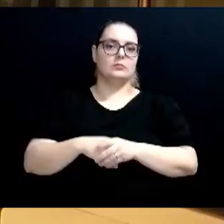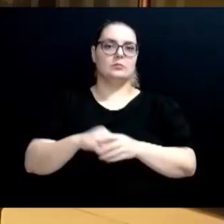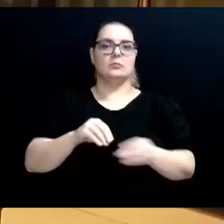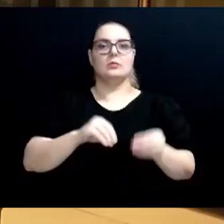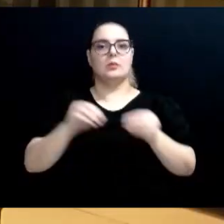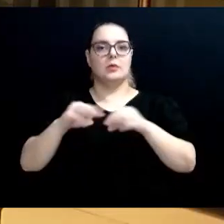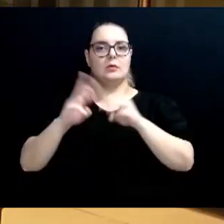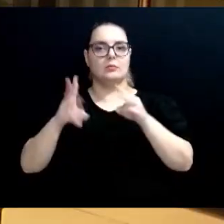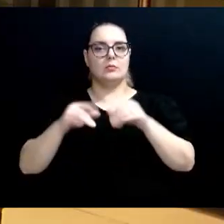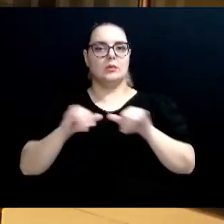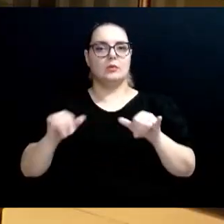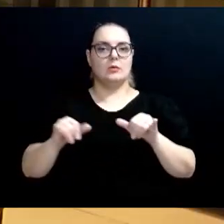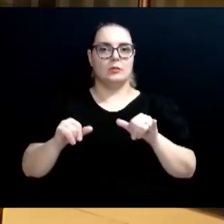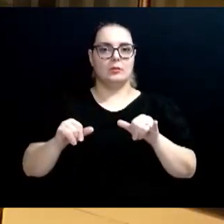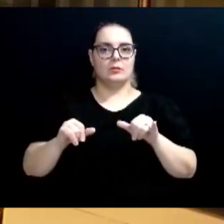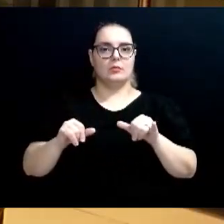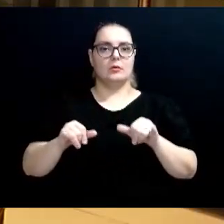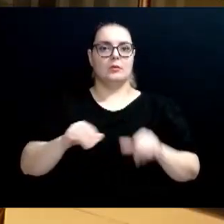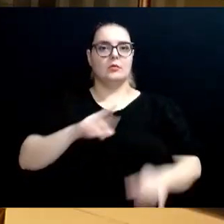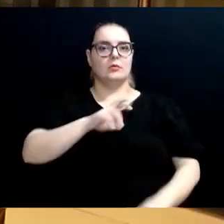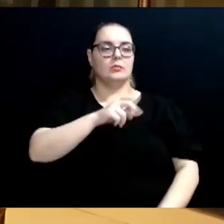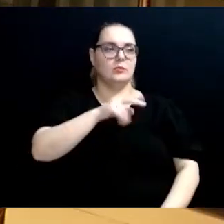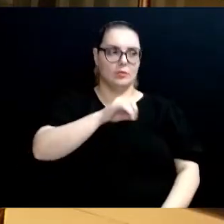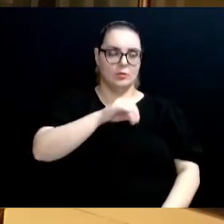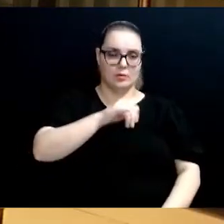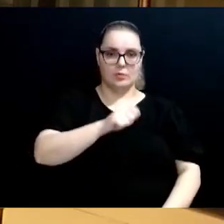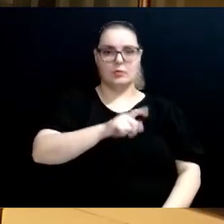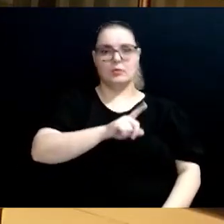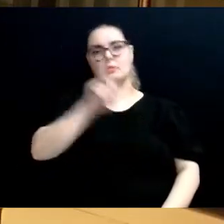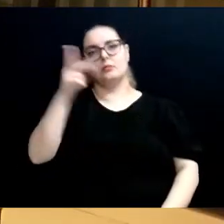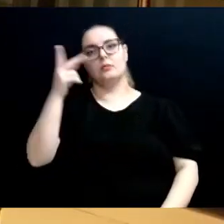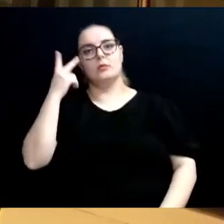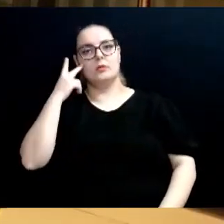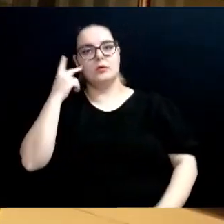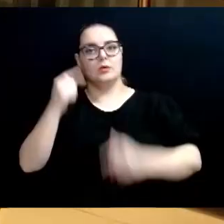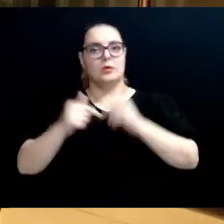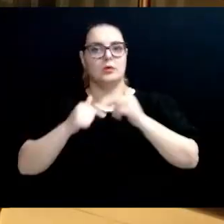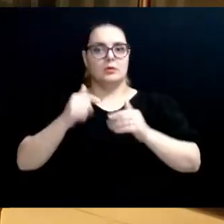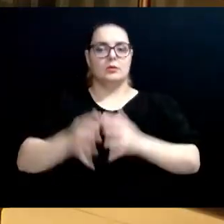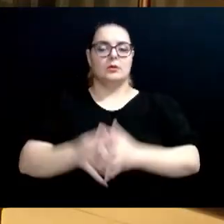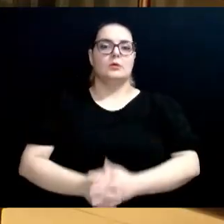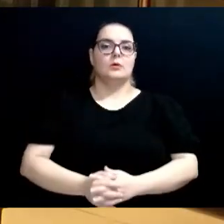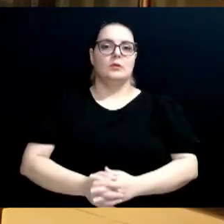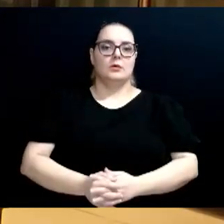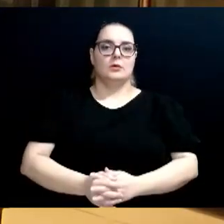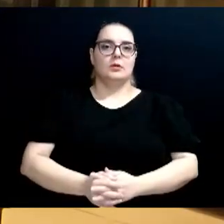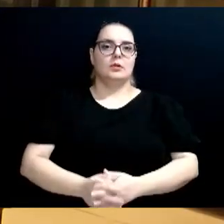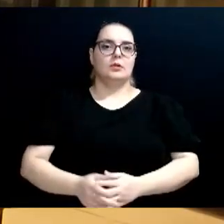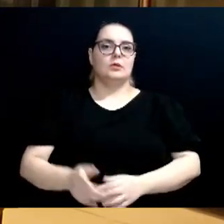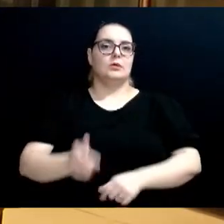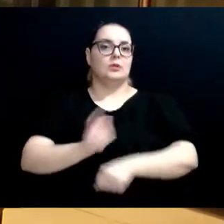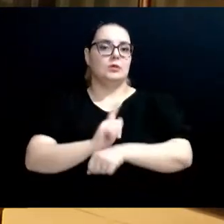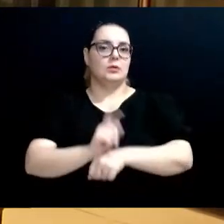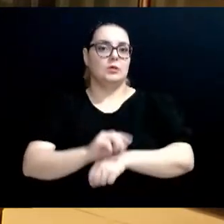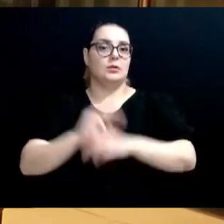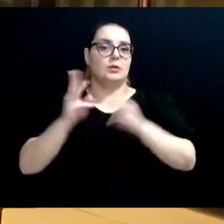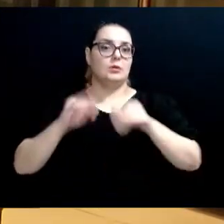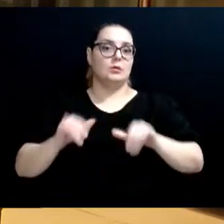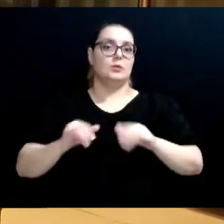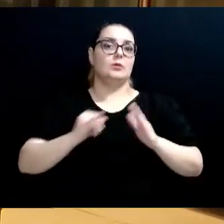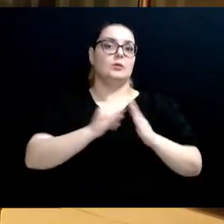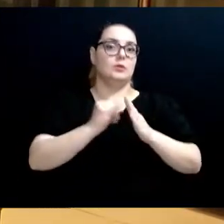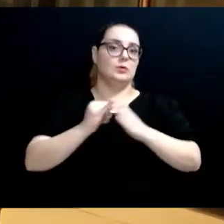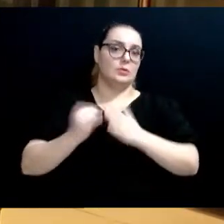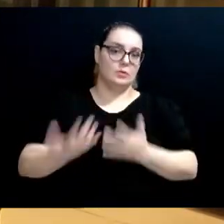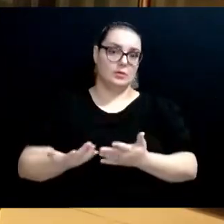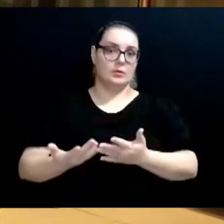dentro eu fui para a área de eventos. E migrei para o marketing. Do Royal Palm Plaza eu fui para São